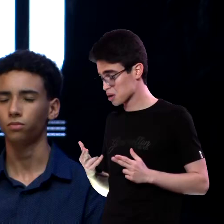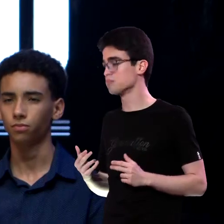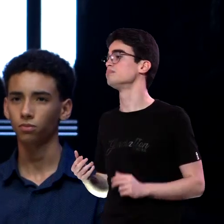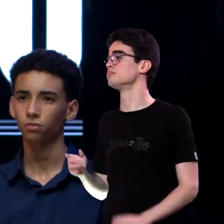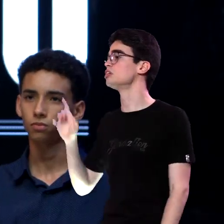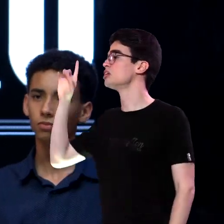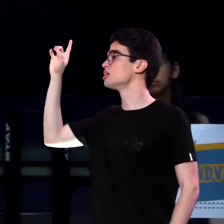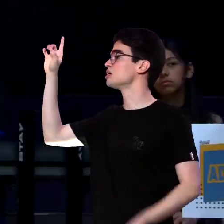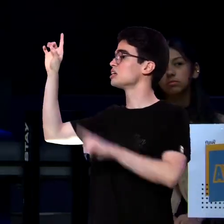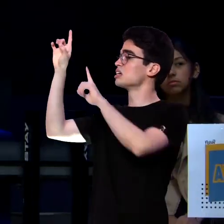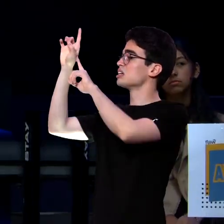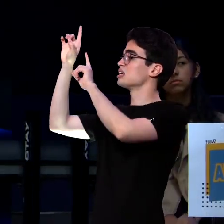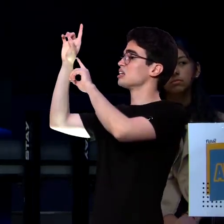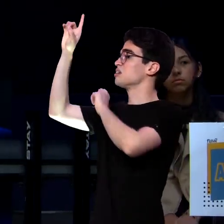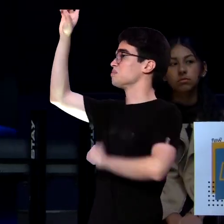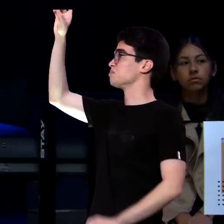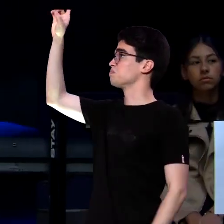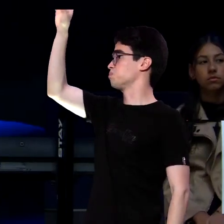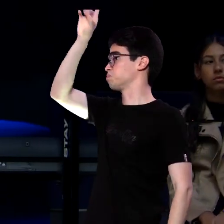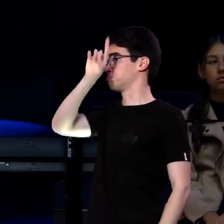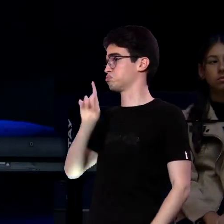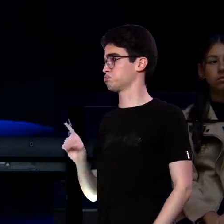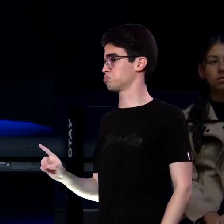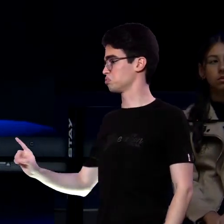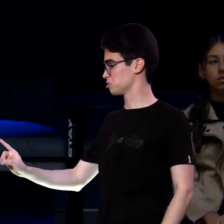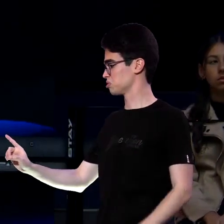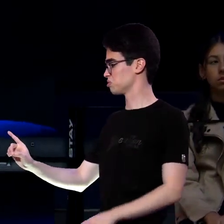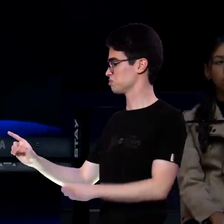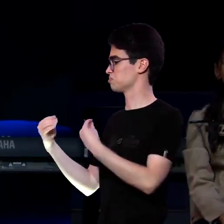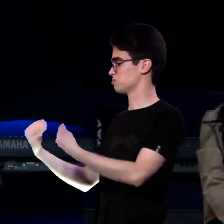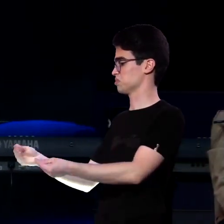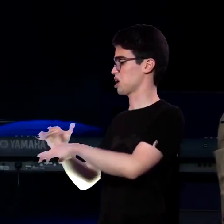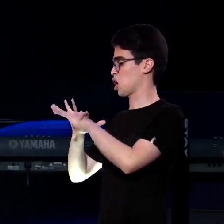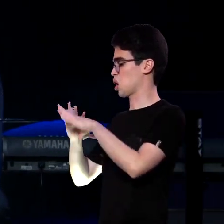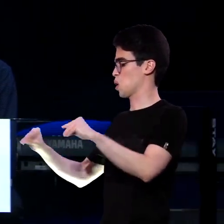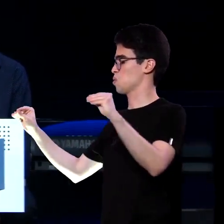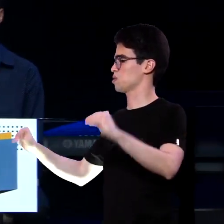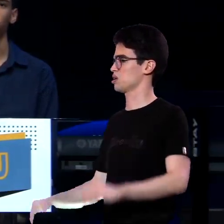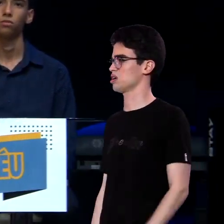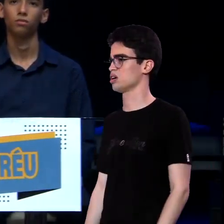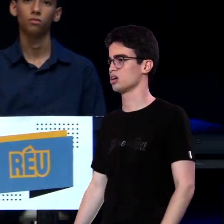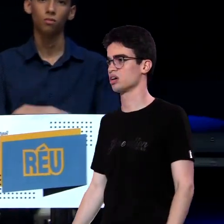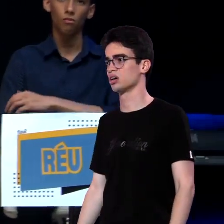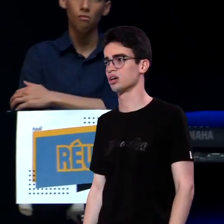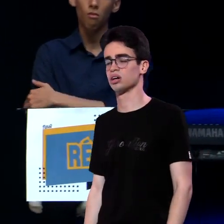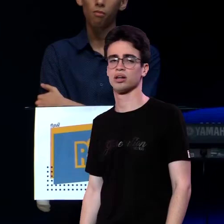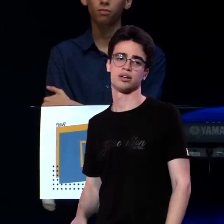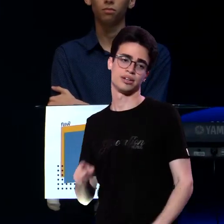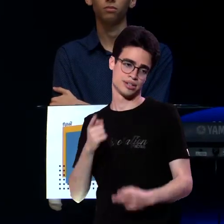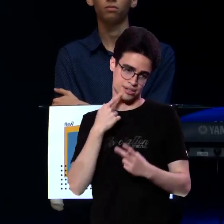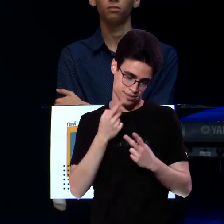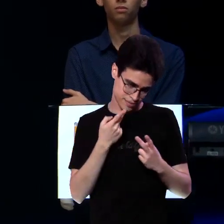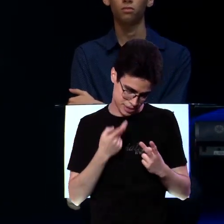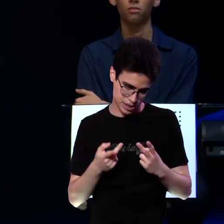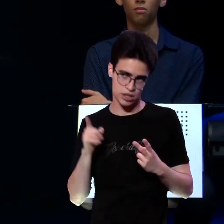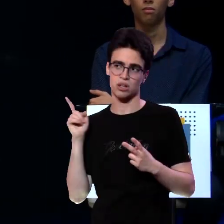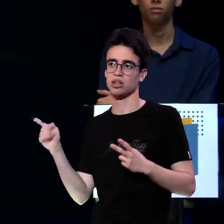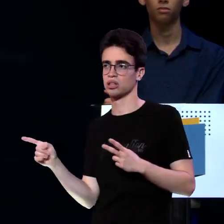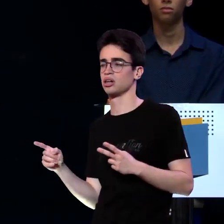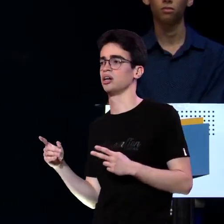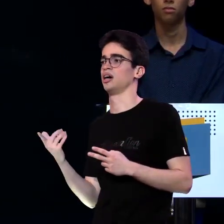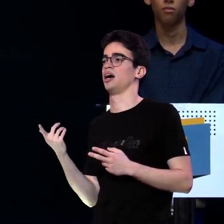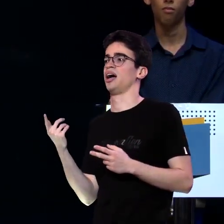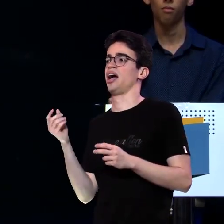desceria agora do tribunal celestial e te sararia por inteiro. Mais um dizendo, o castigo que você sofre é fruto